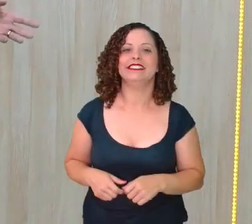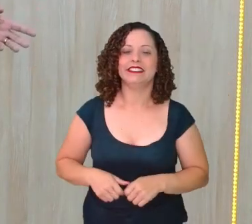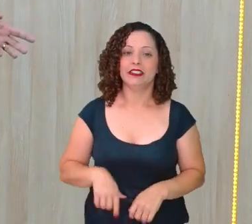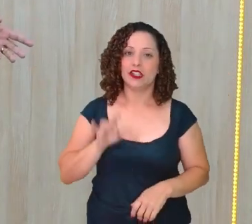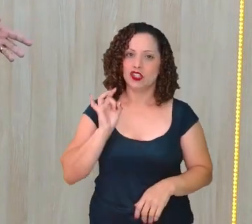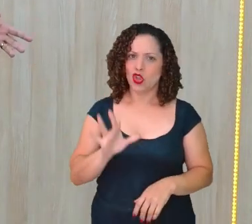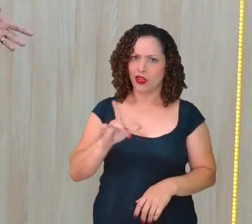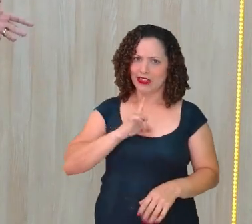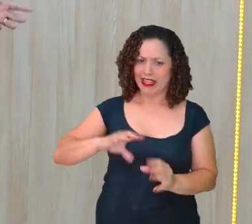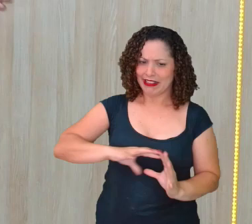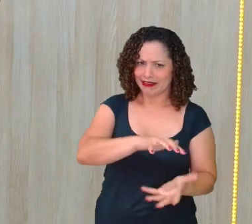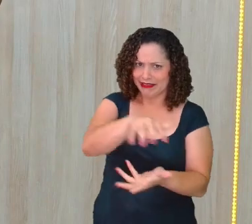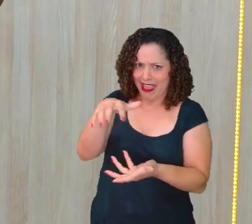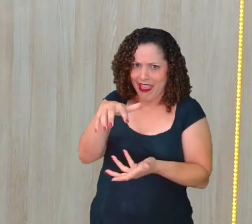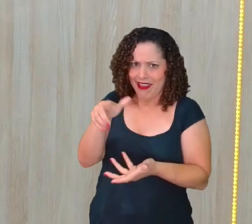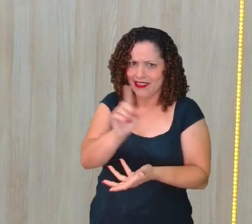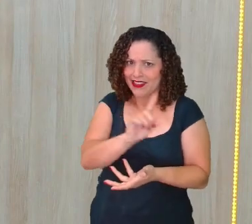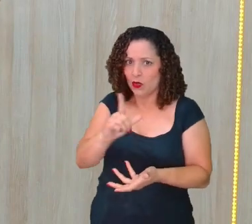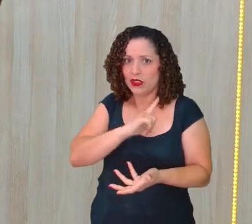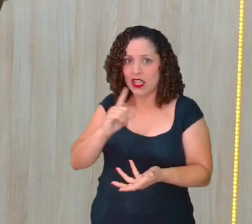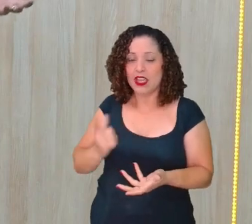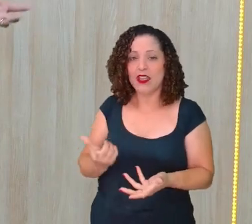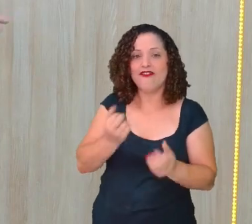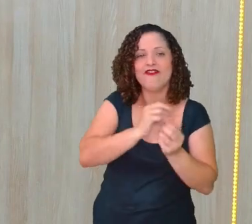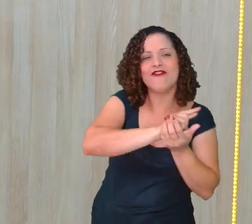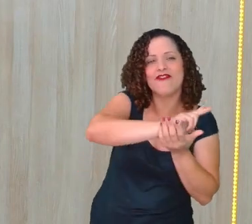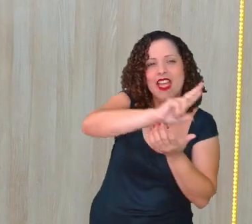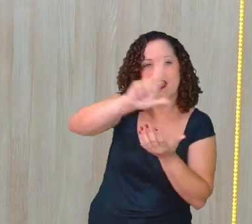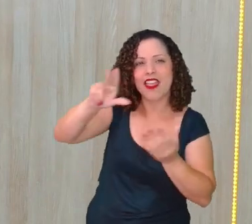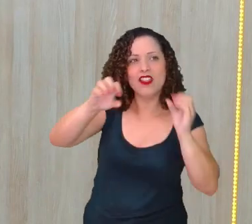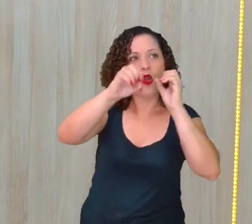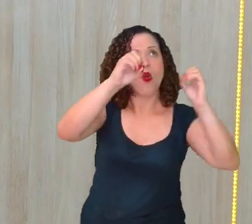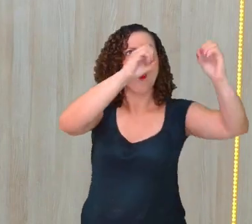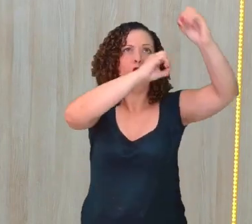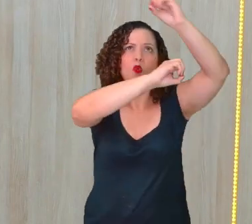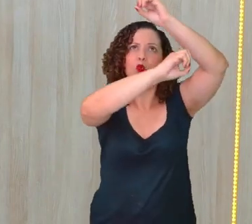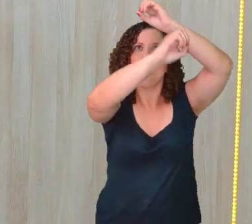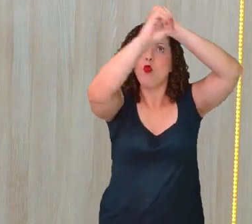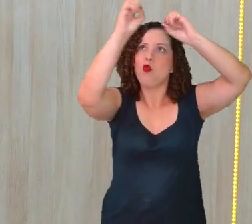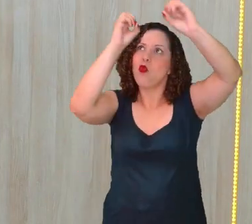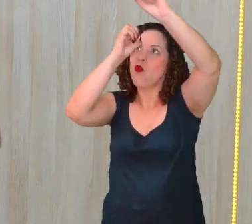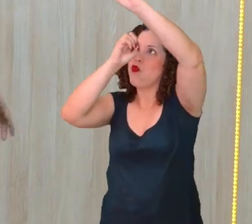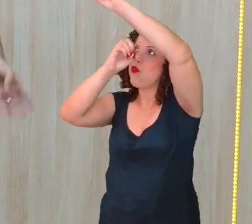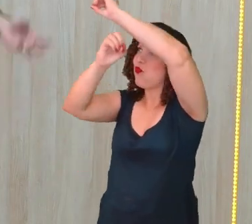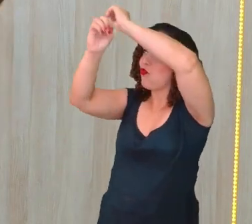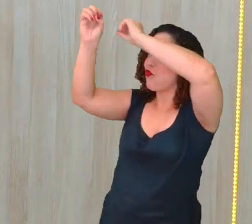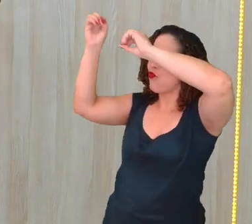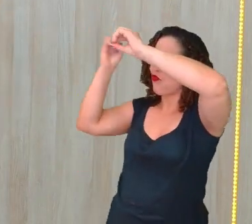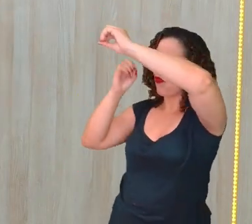o planeta Terra, né? Temos os conjuntos dos outros planetas formando aí